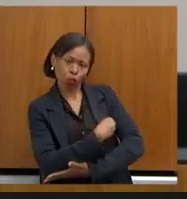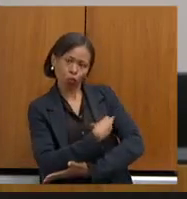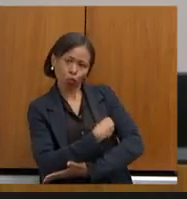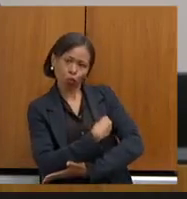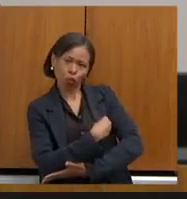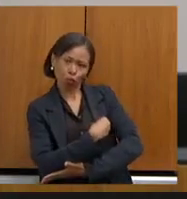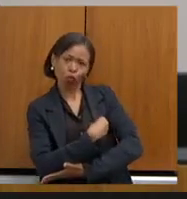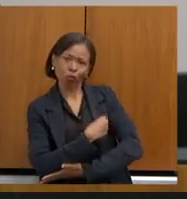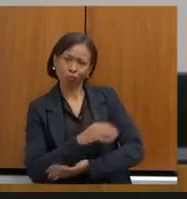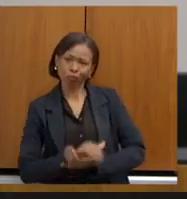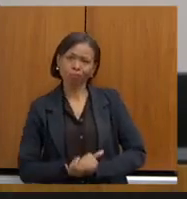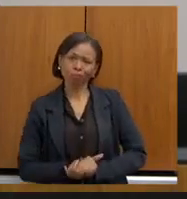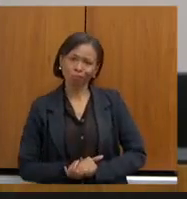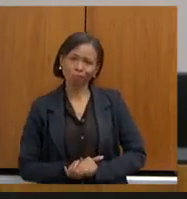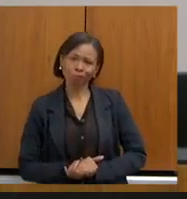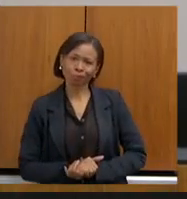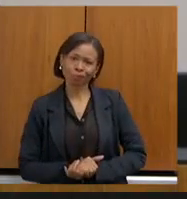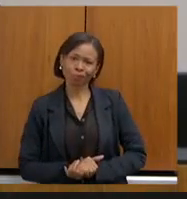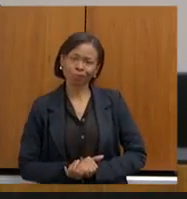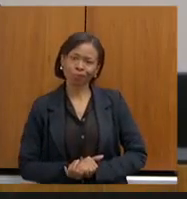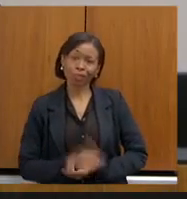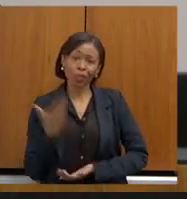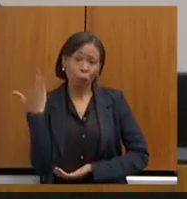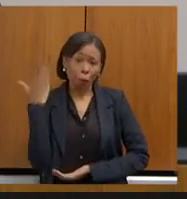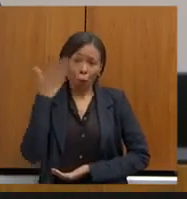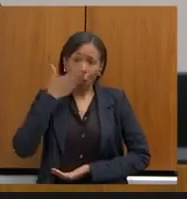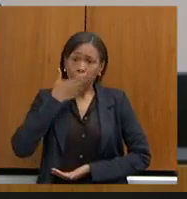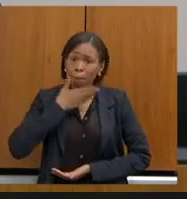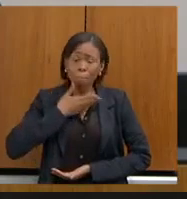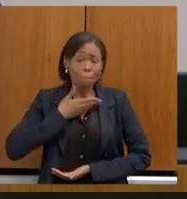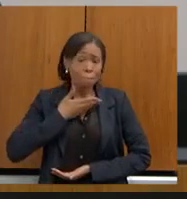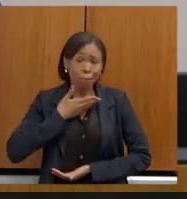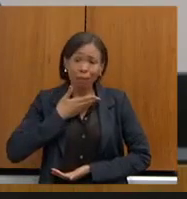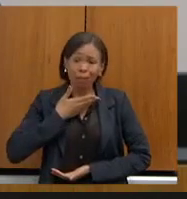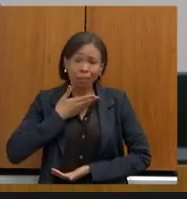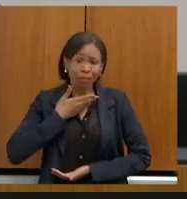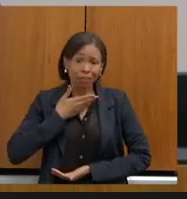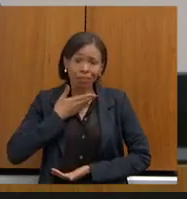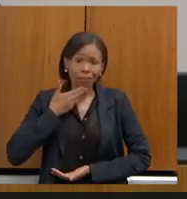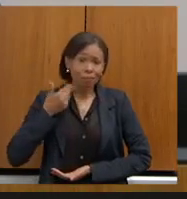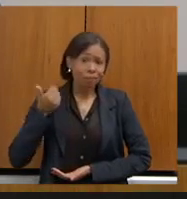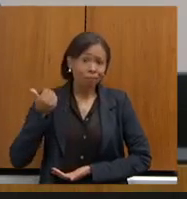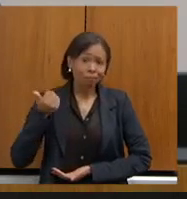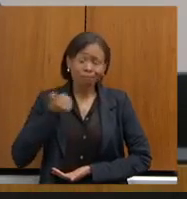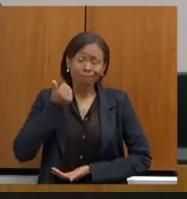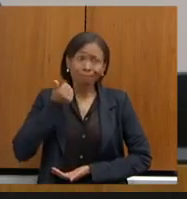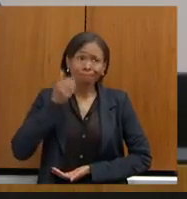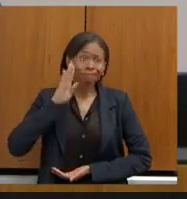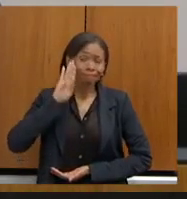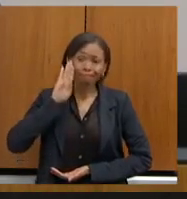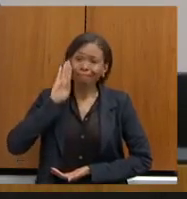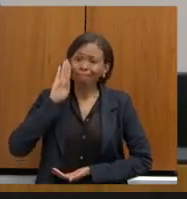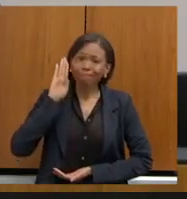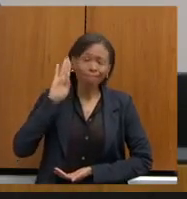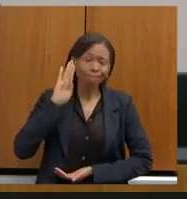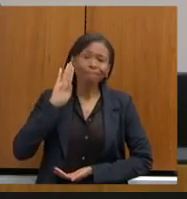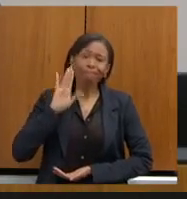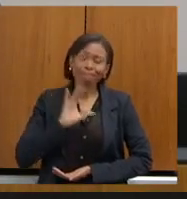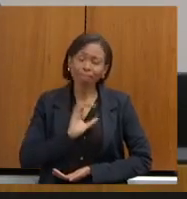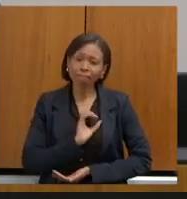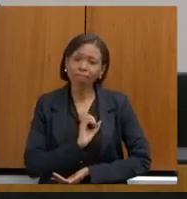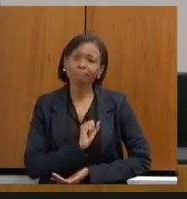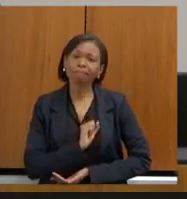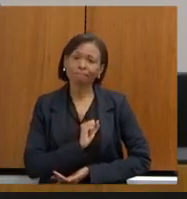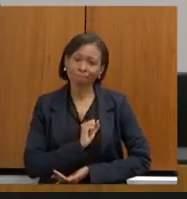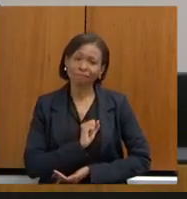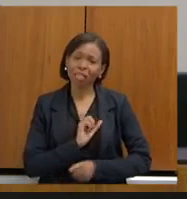uma demonstração mas muito maior muito maior do que o texto frio que está insculpido no